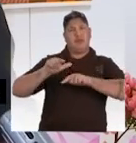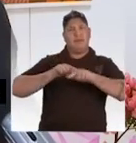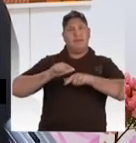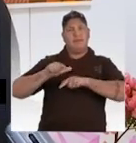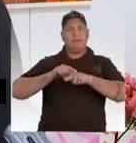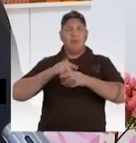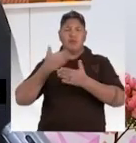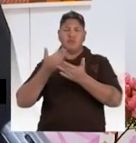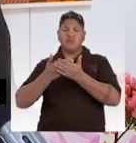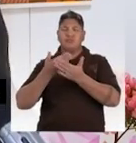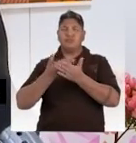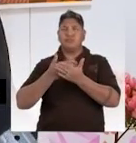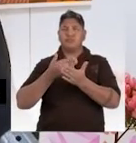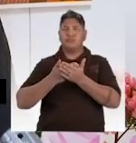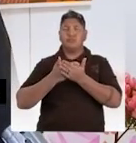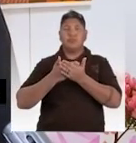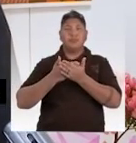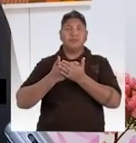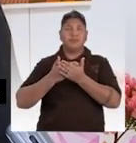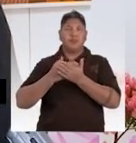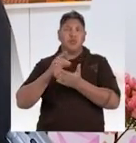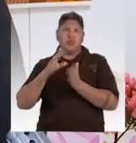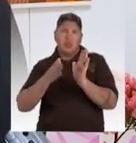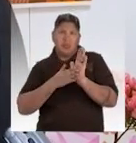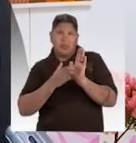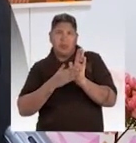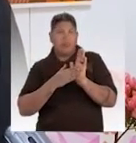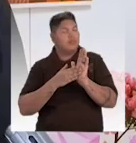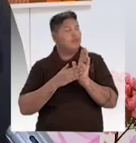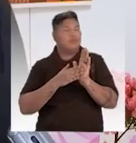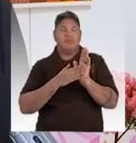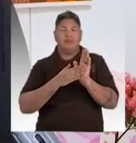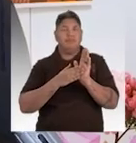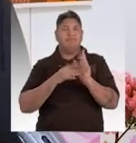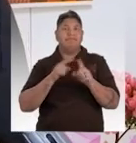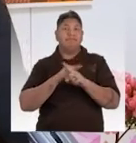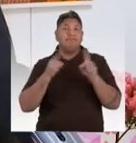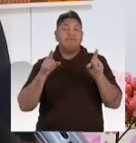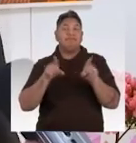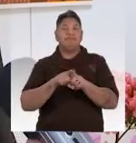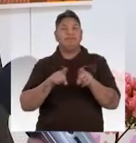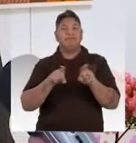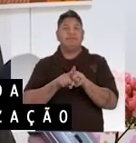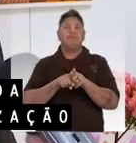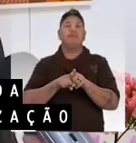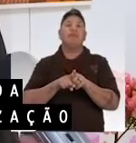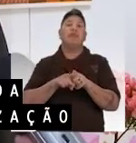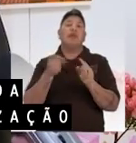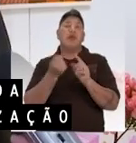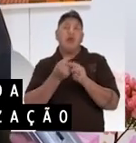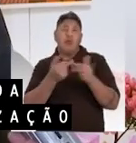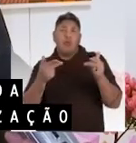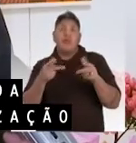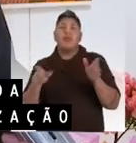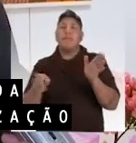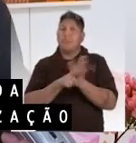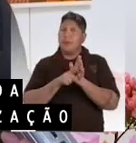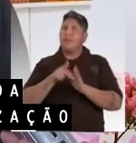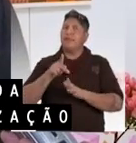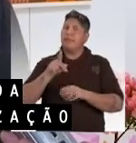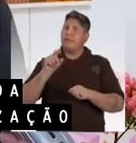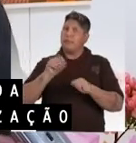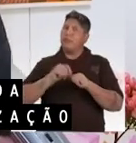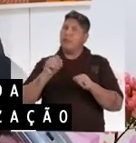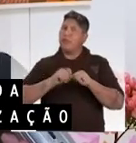todo um trabalho, um estudo, não só as propostas, mas como questões